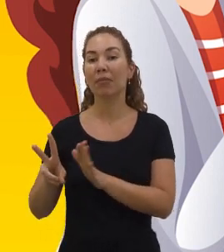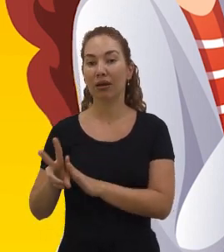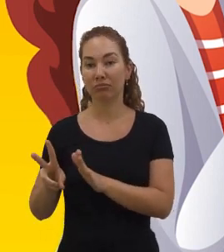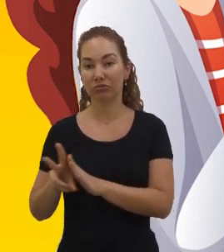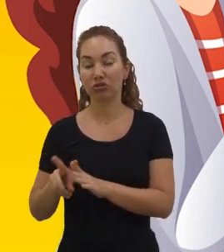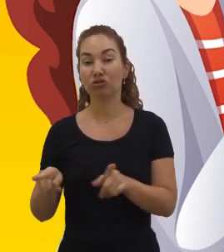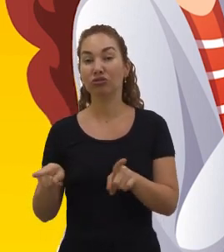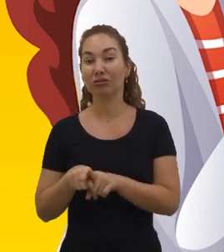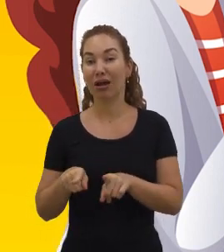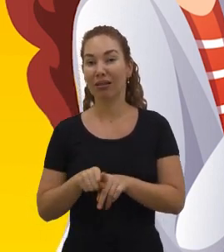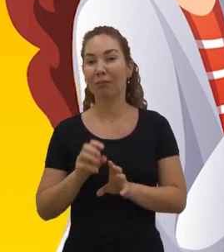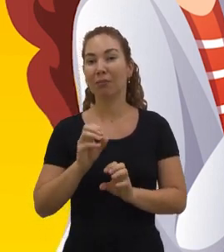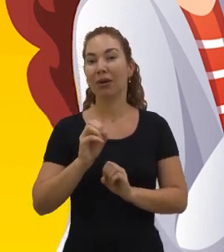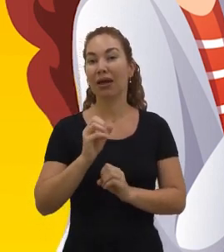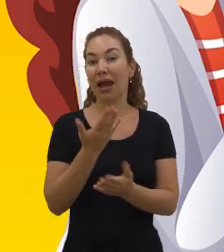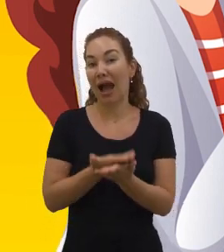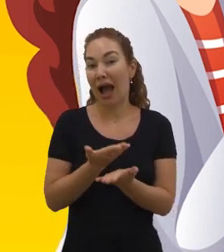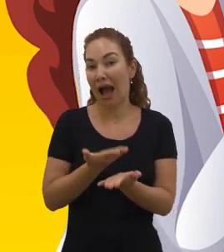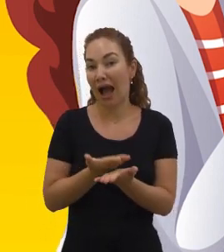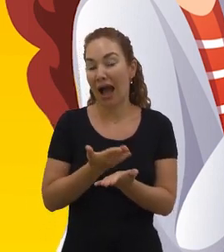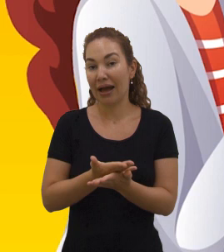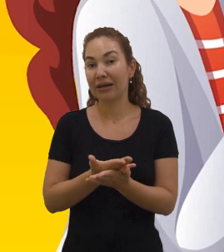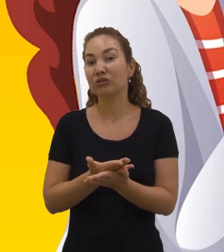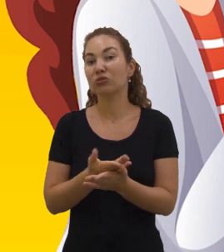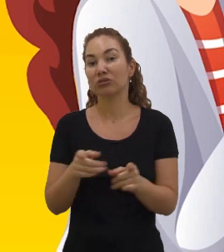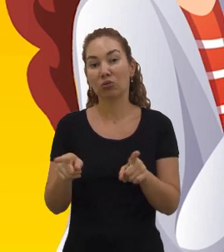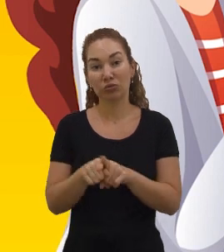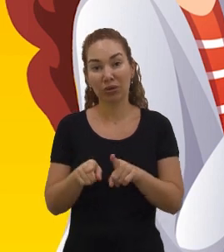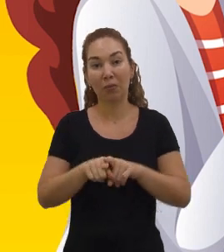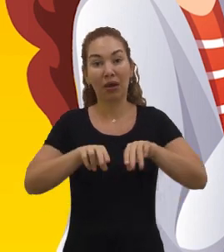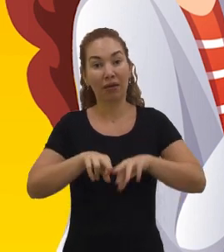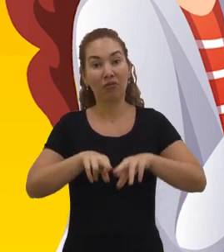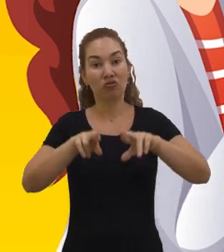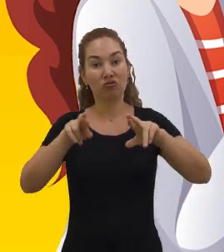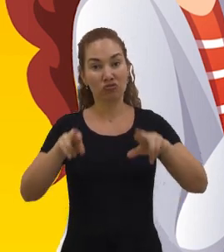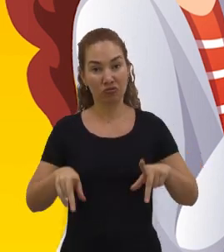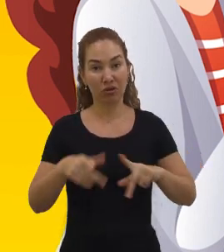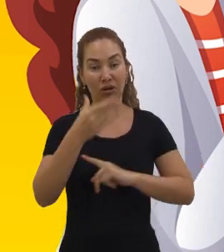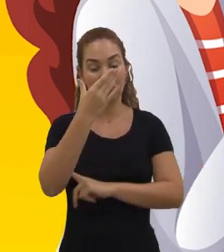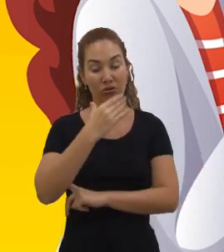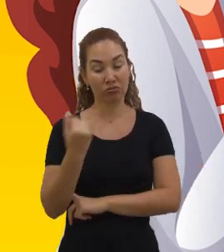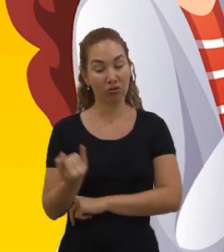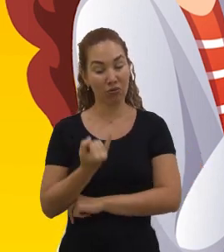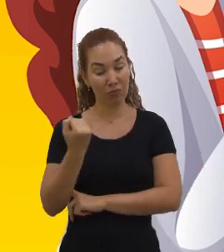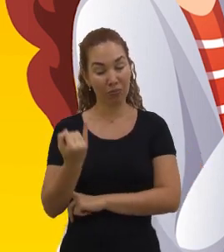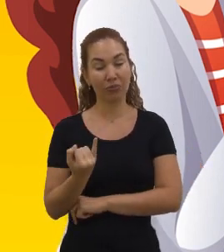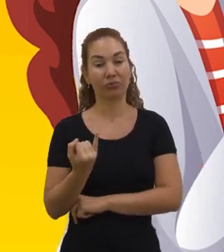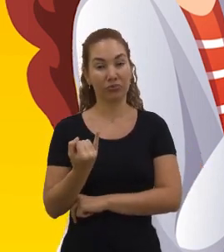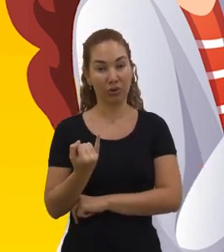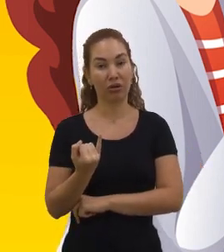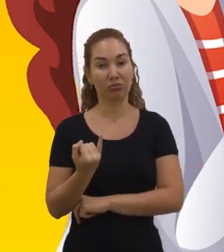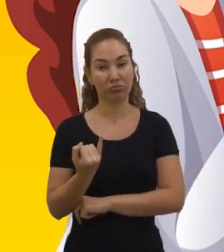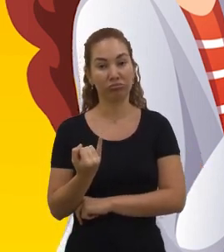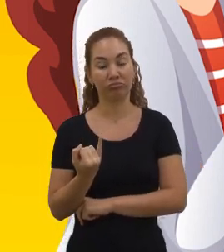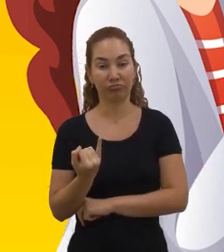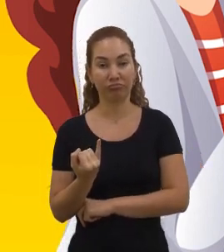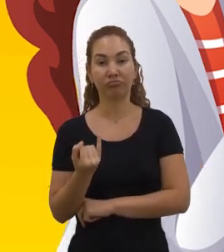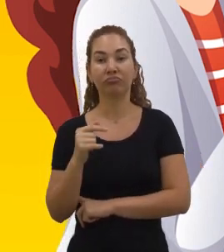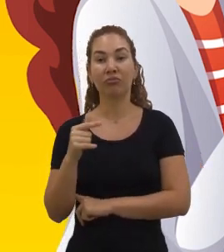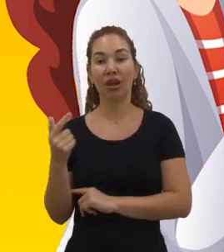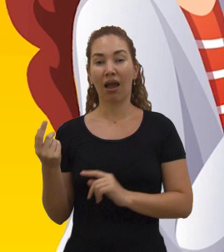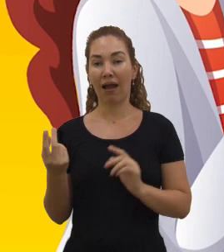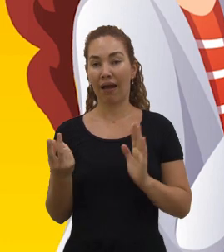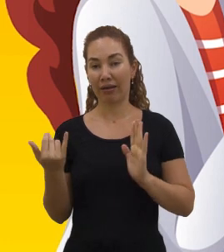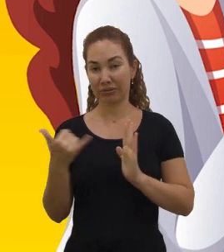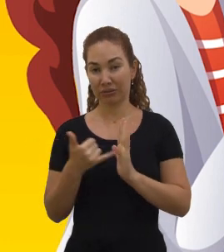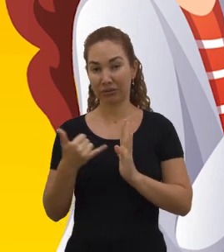educação. E eu acho que é uma taxa bem relevante, assim. E esses resultados se dão não somente de